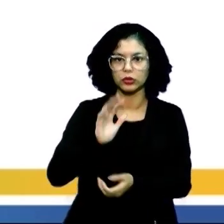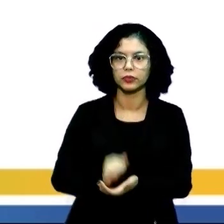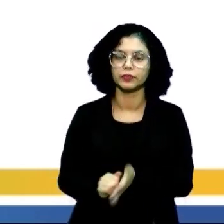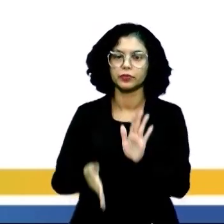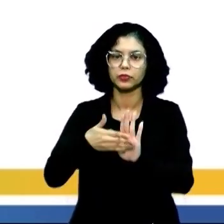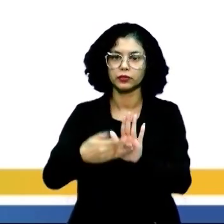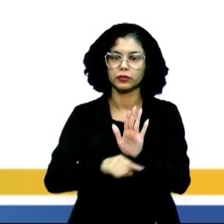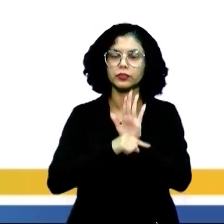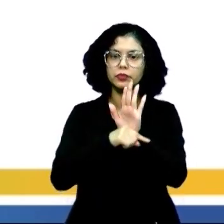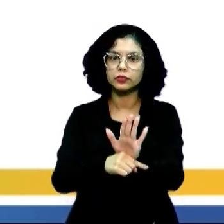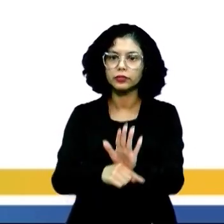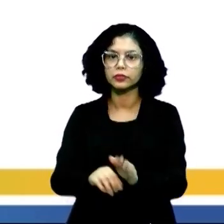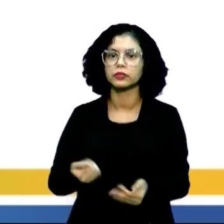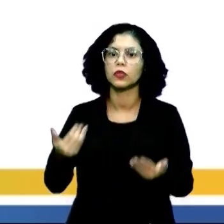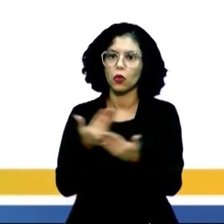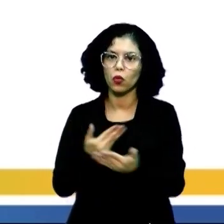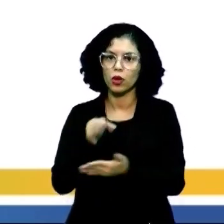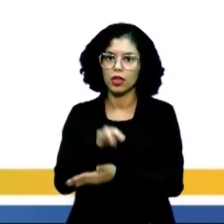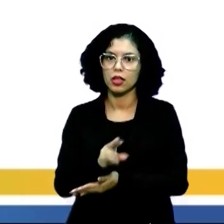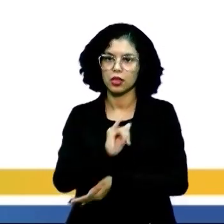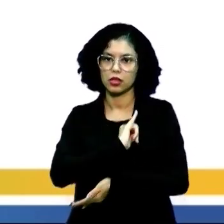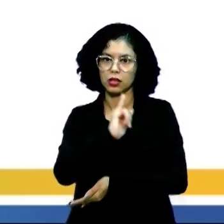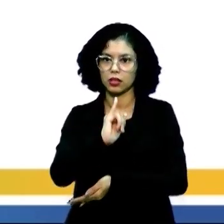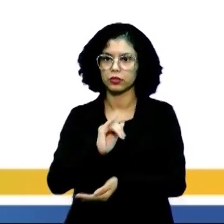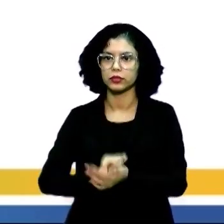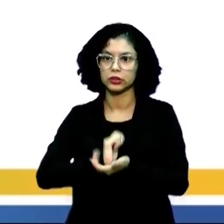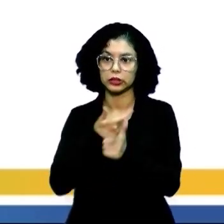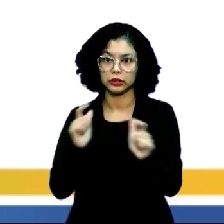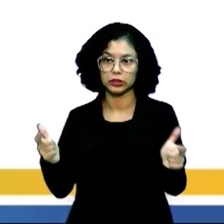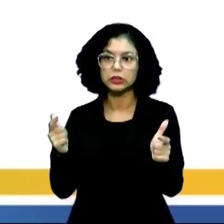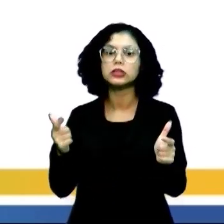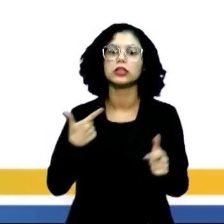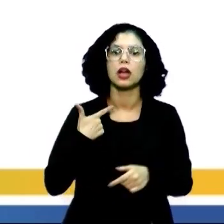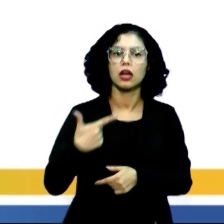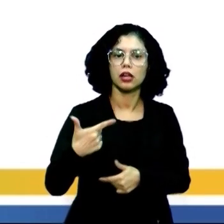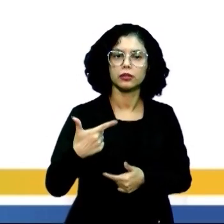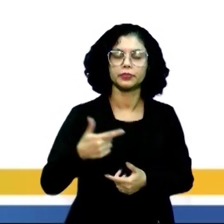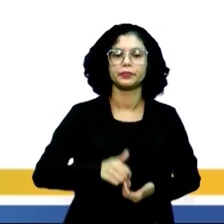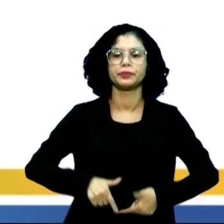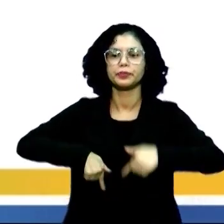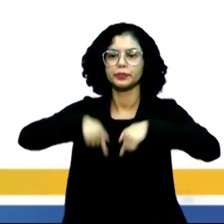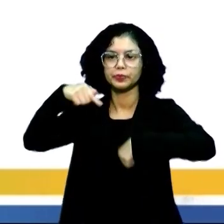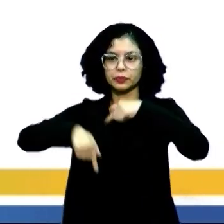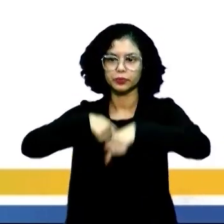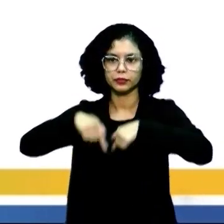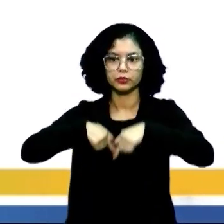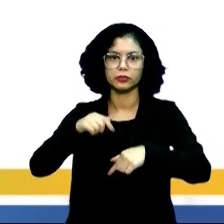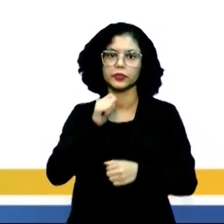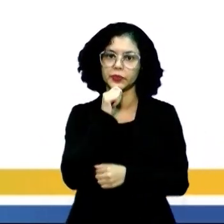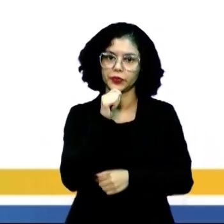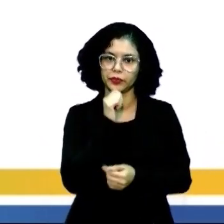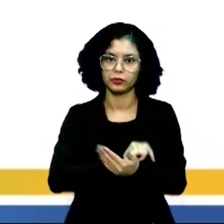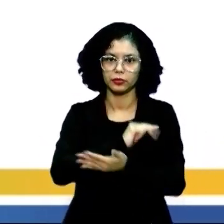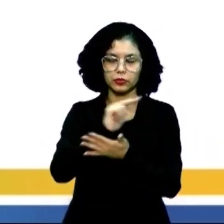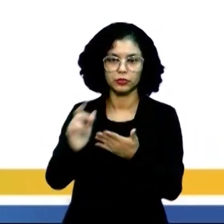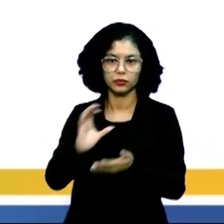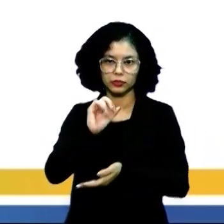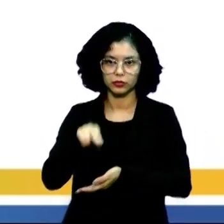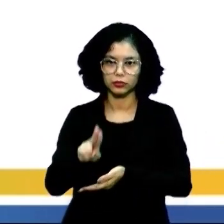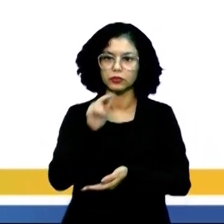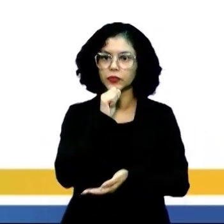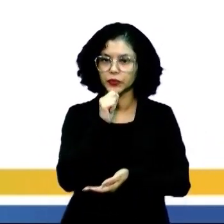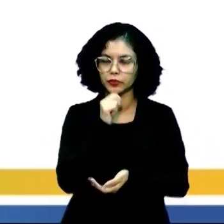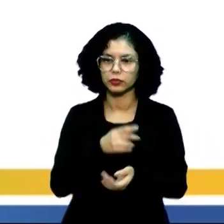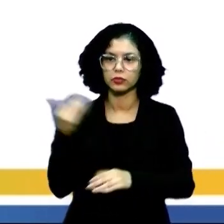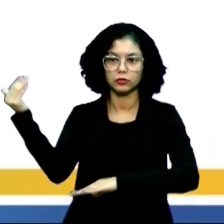governo iraquiano preservava um poderoso arsenal de armas químicas, vários inspetores da ONU em visita ao